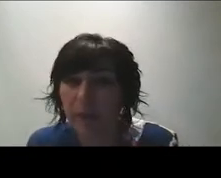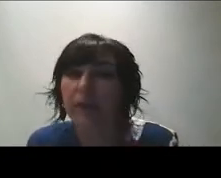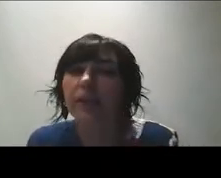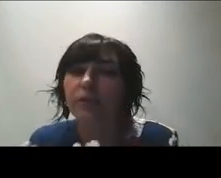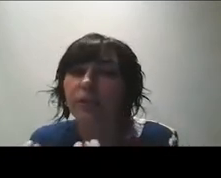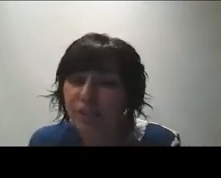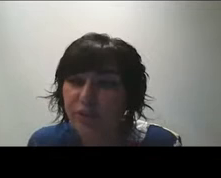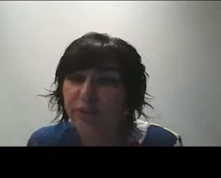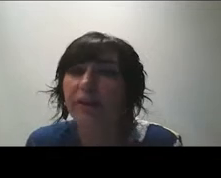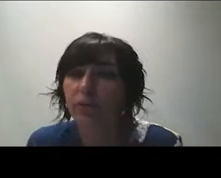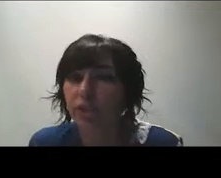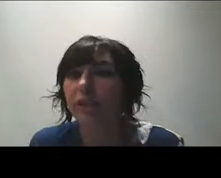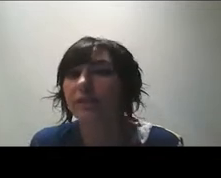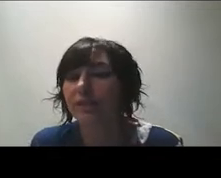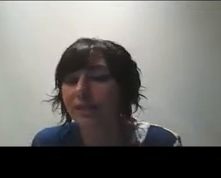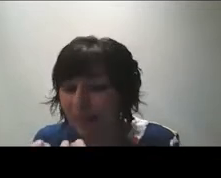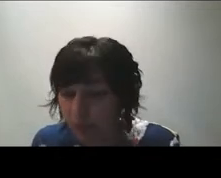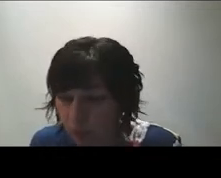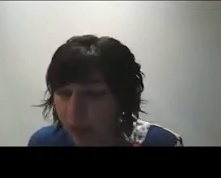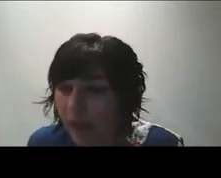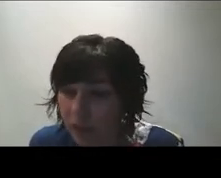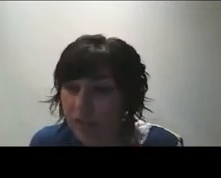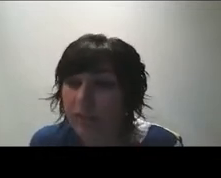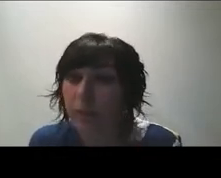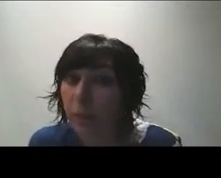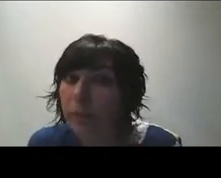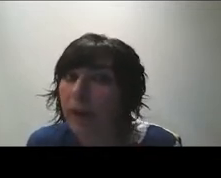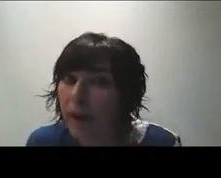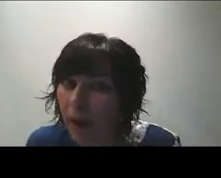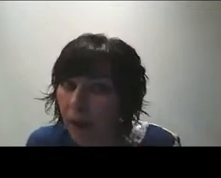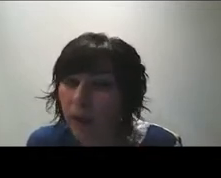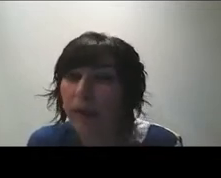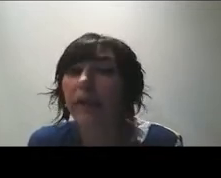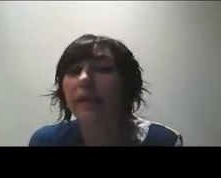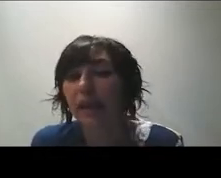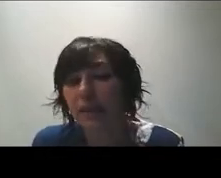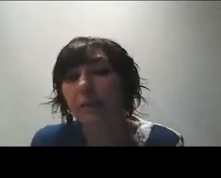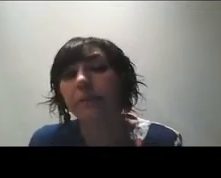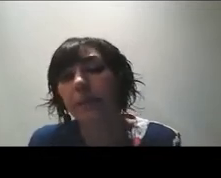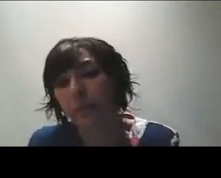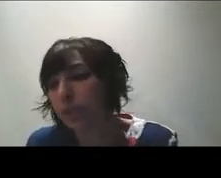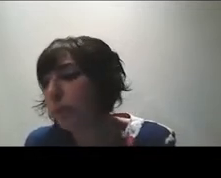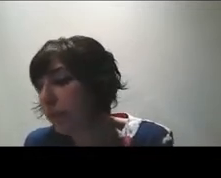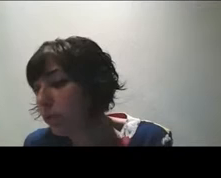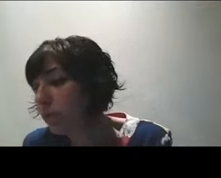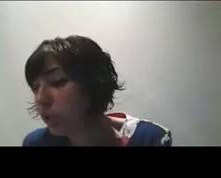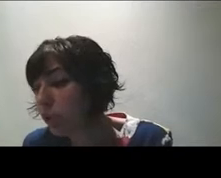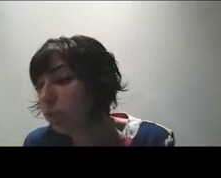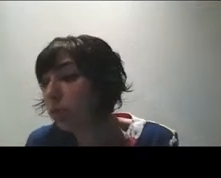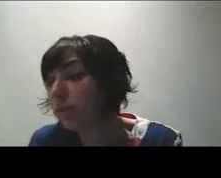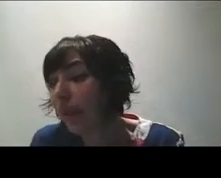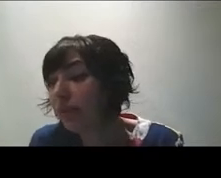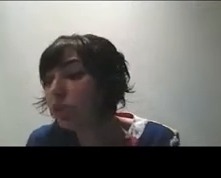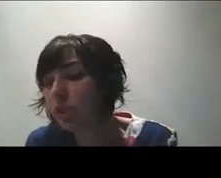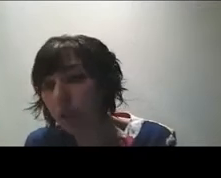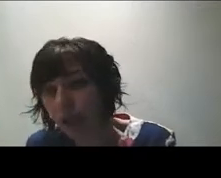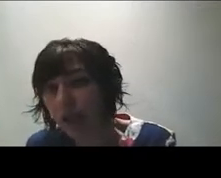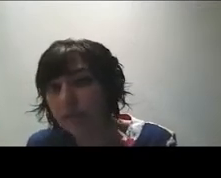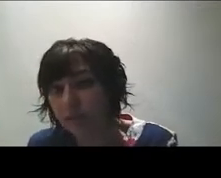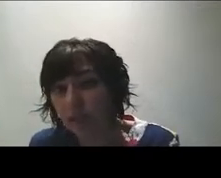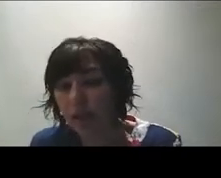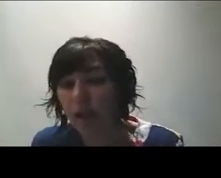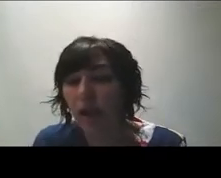esse problema que você de fato chega na sua raíz nesse problema real e aí mais bem-sucedido